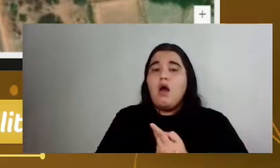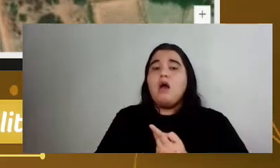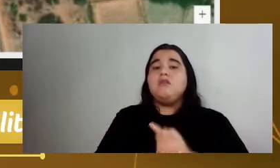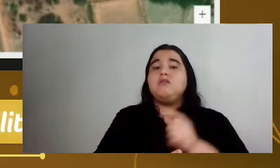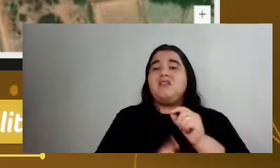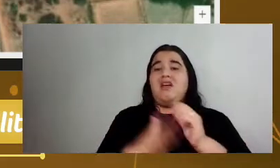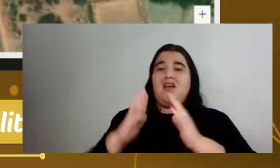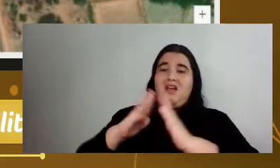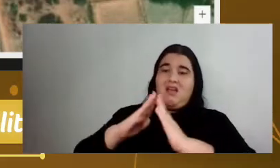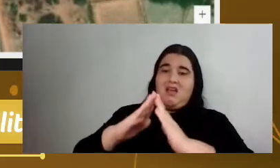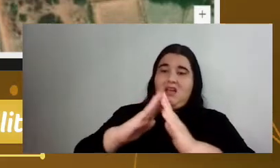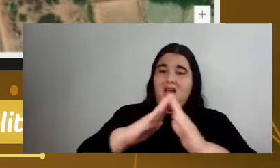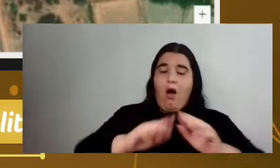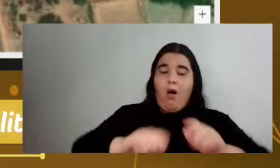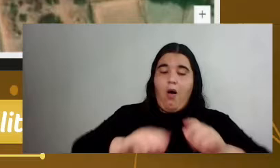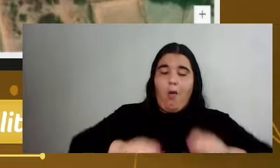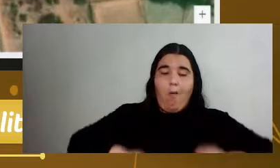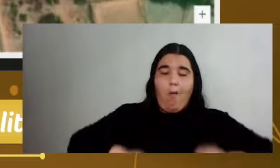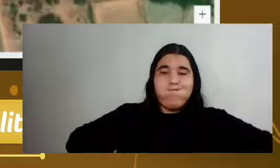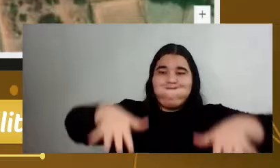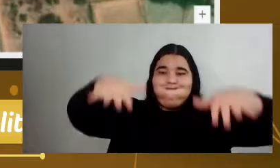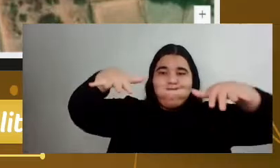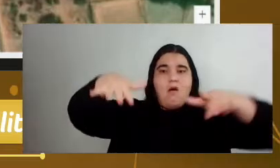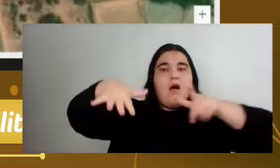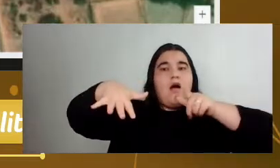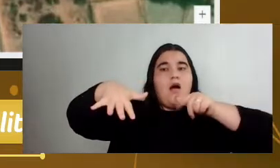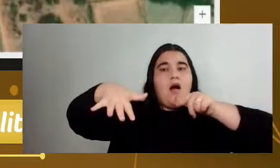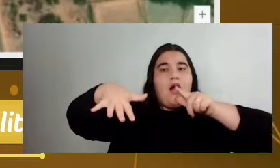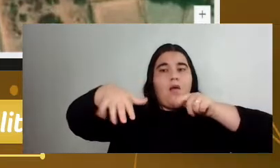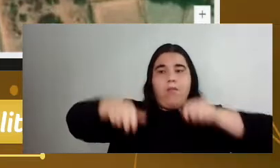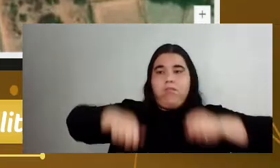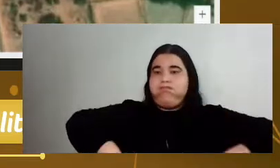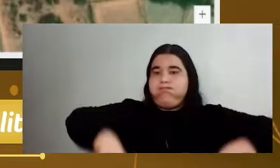não é isso, Silas? Exato.